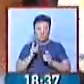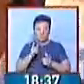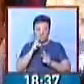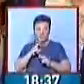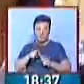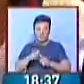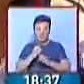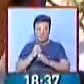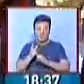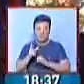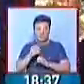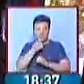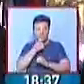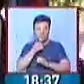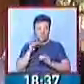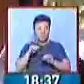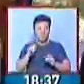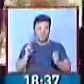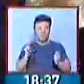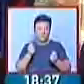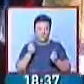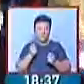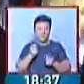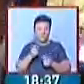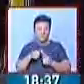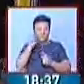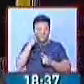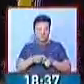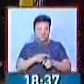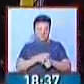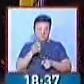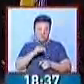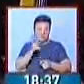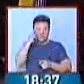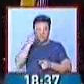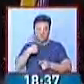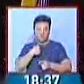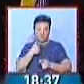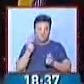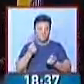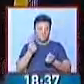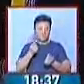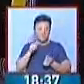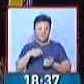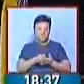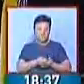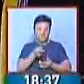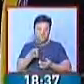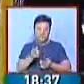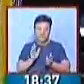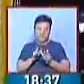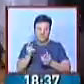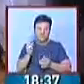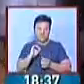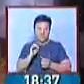o autocarro em termos de colocação de publicidade a bordo, foram mais longe, arranjaram forma de ser a publicidade a pagar esta internet